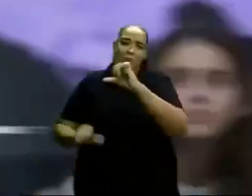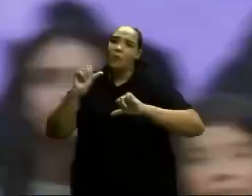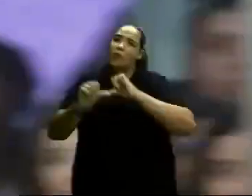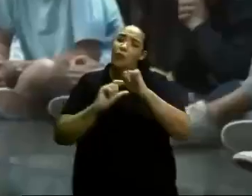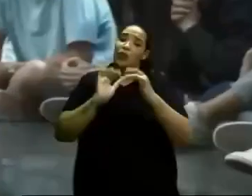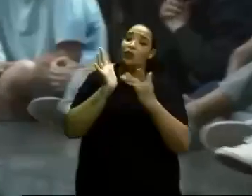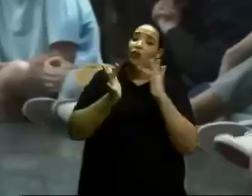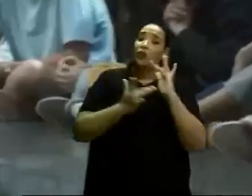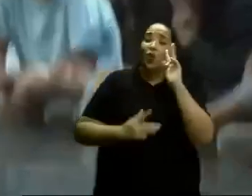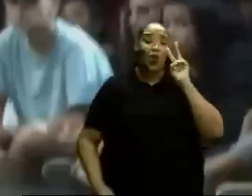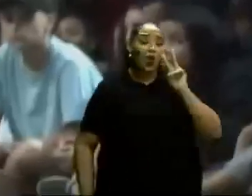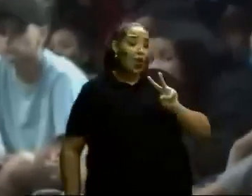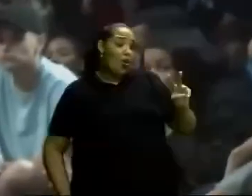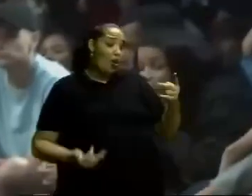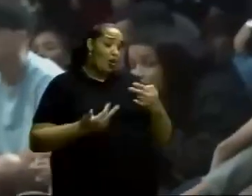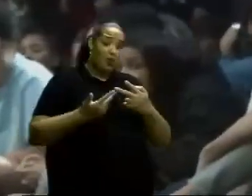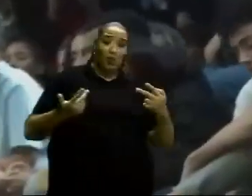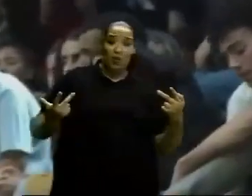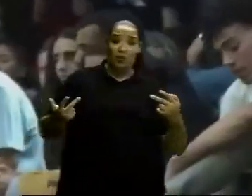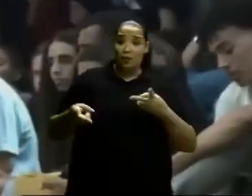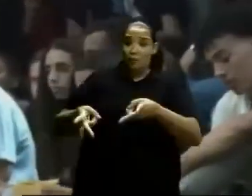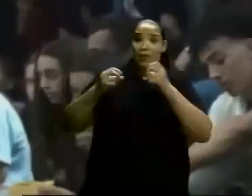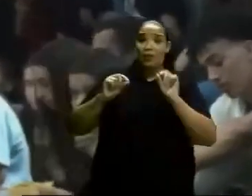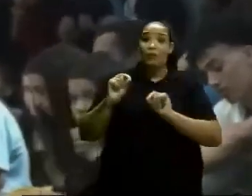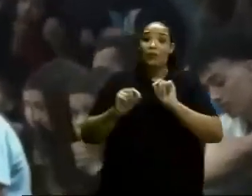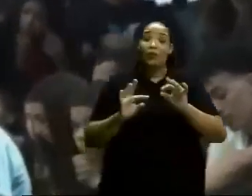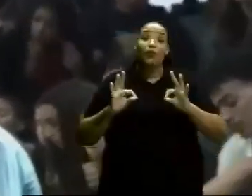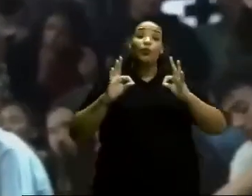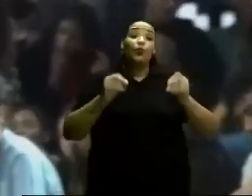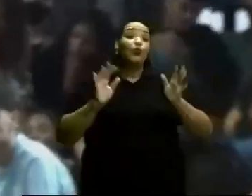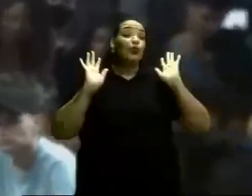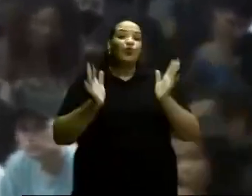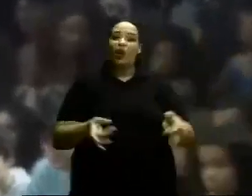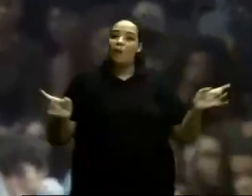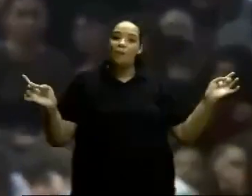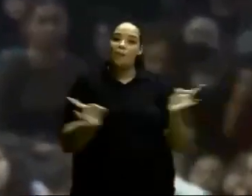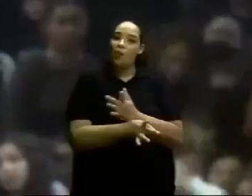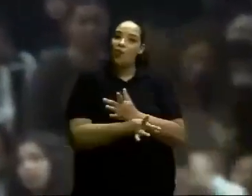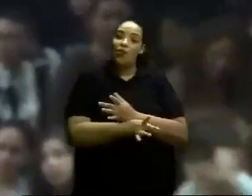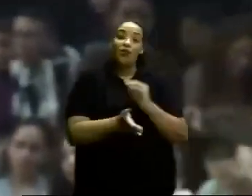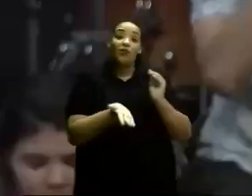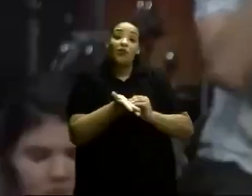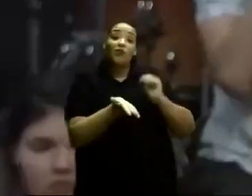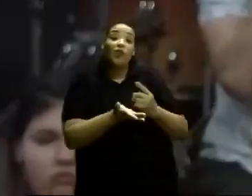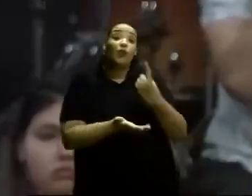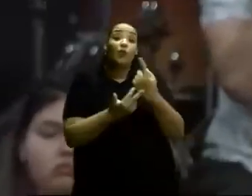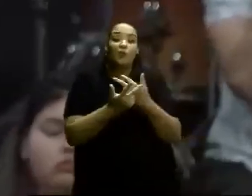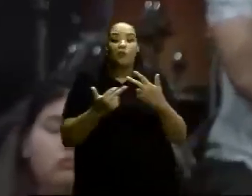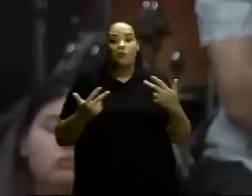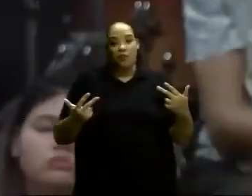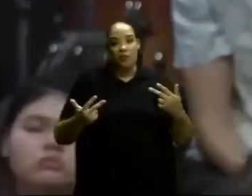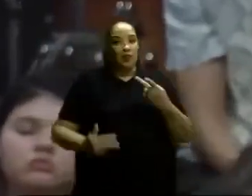Jesus olha o que está acontecendo e ele percebe o quê? Que tudo já está consumado, só falta uma coisa. E se eu